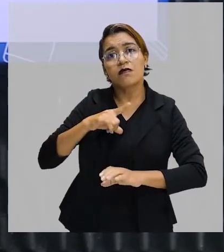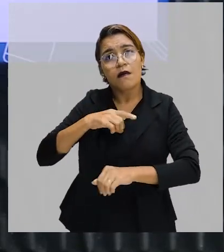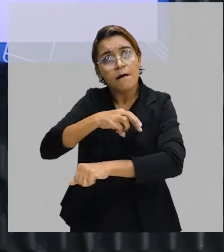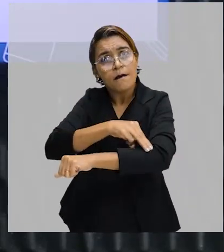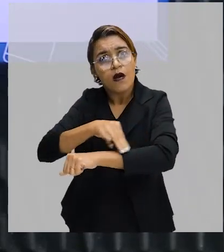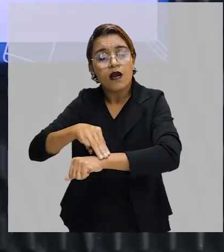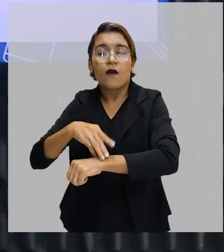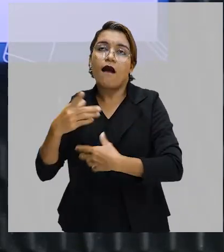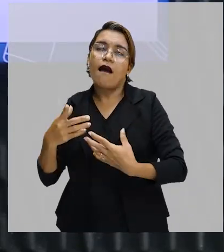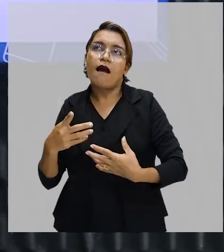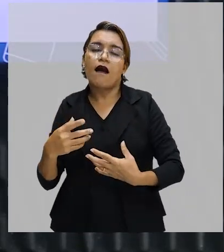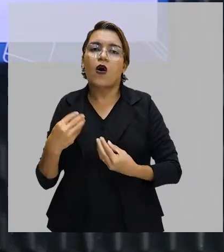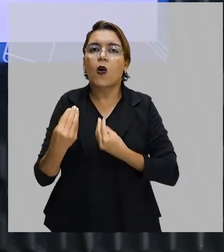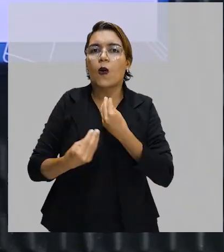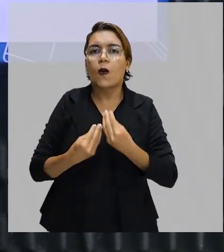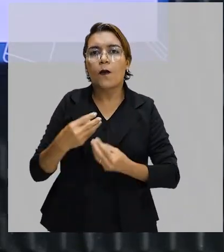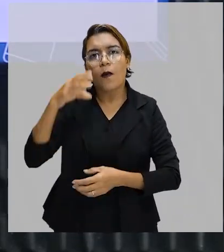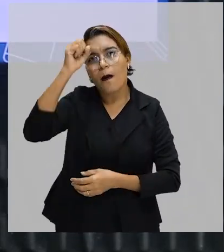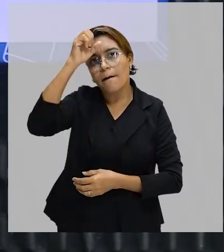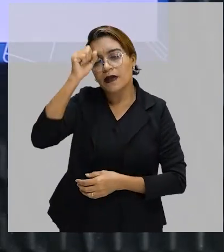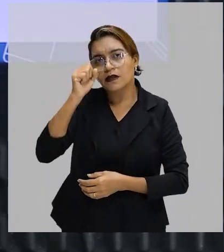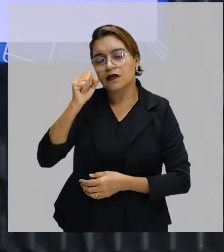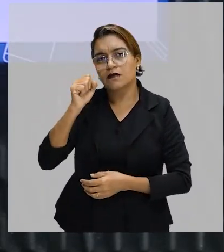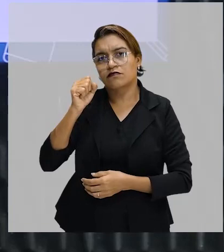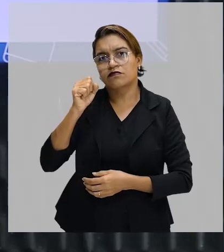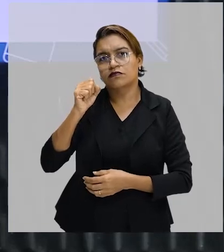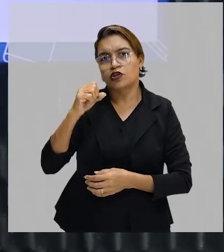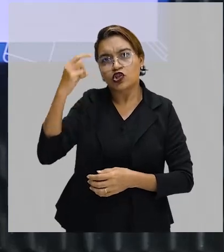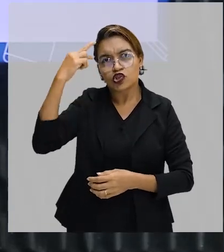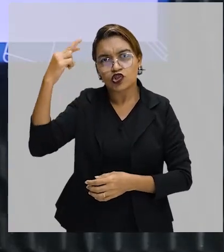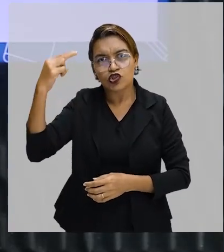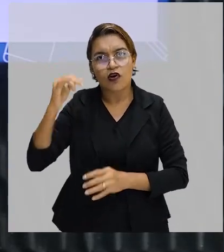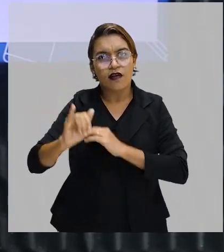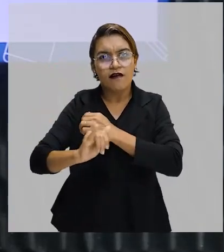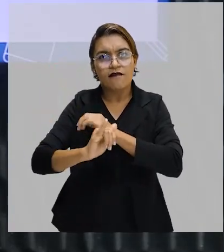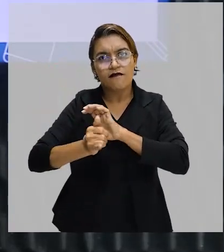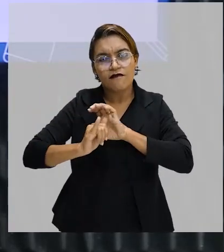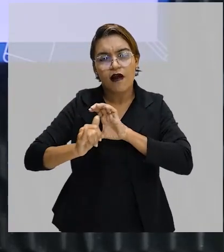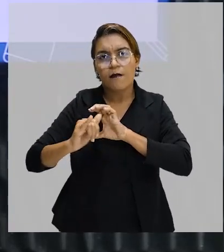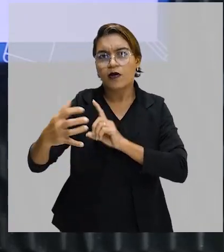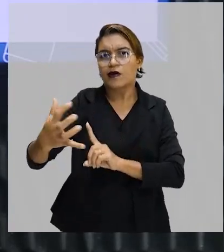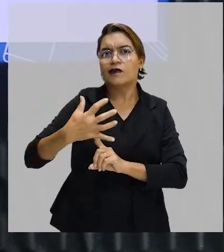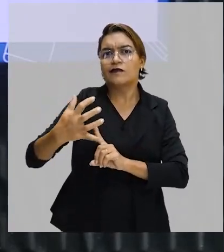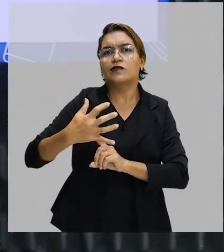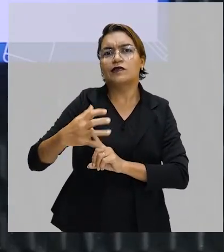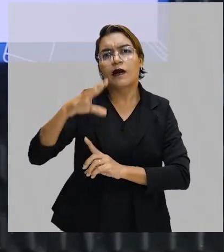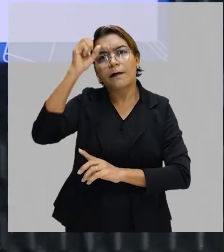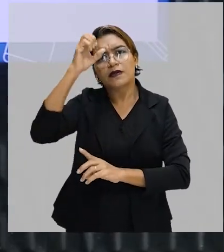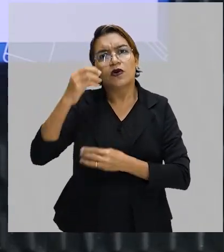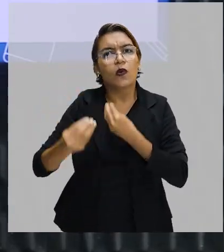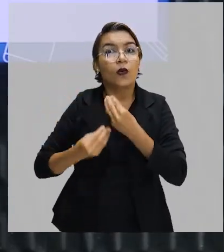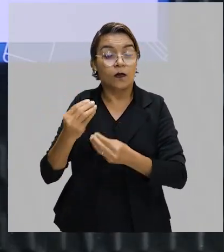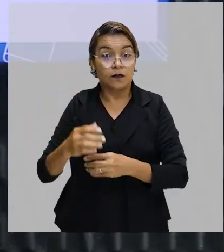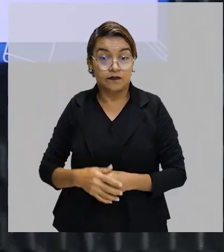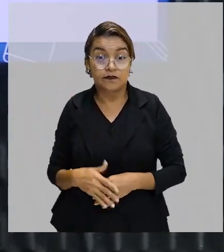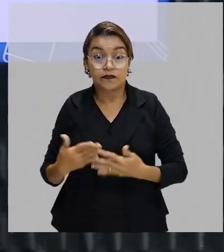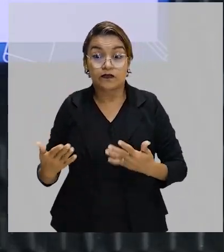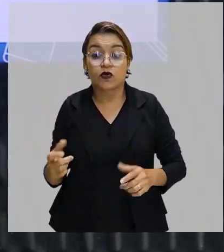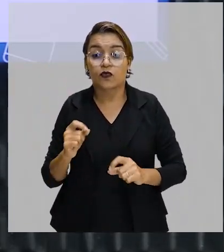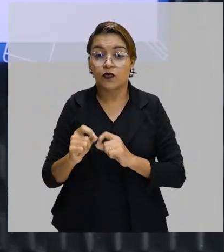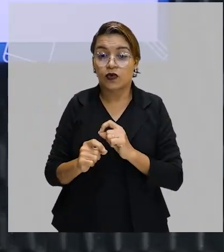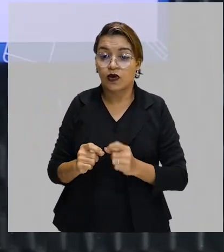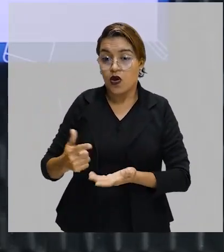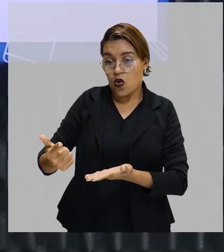ai eu aprendo com essa história tal coisa então a literatura oral era Clara era uma forma de educar também então no livro